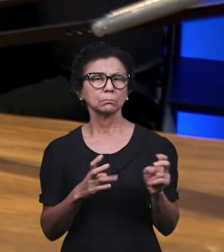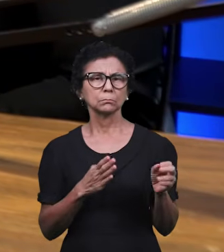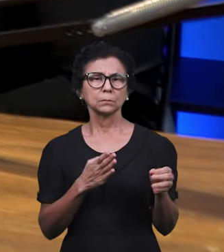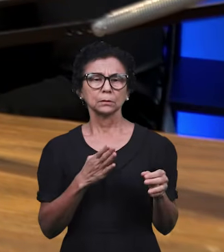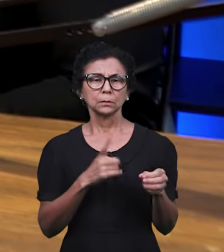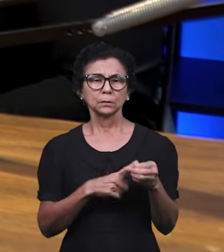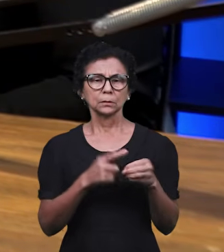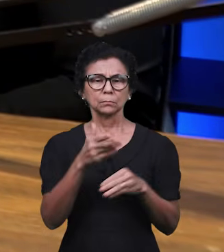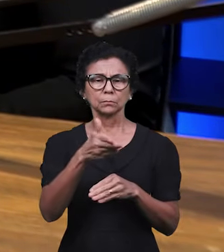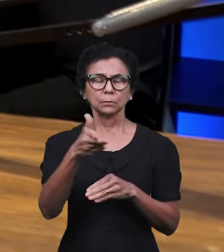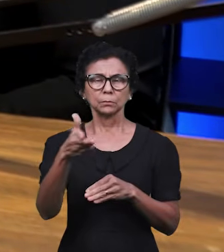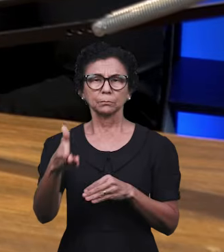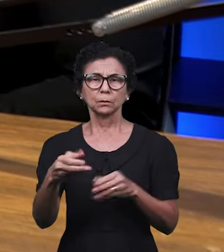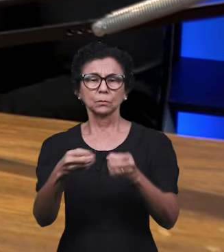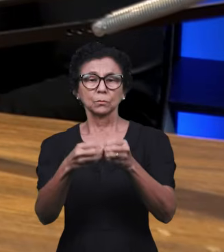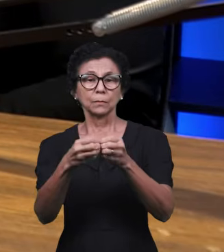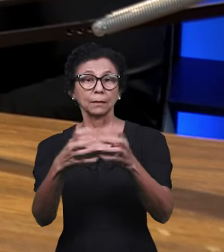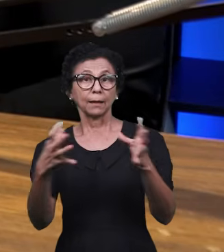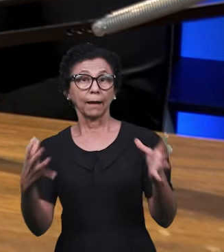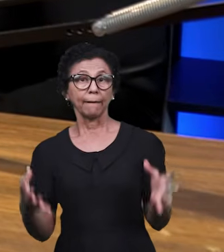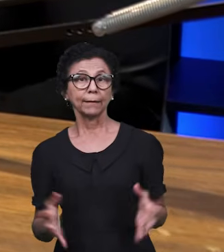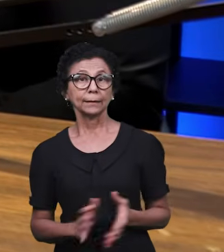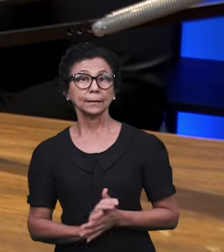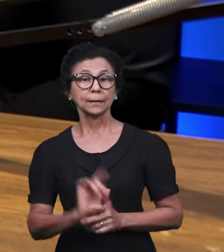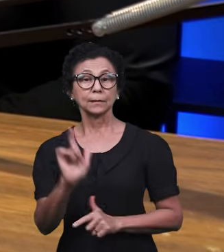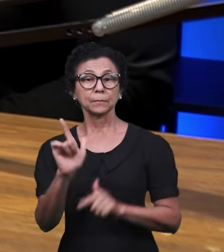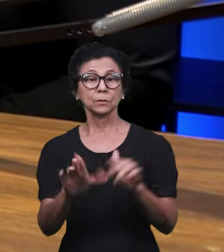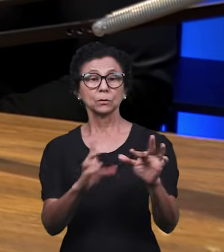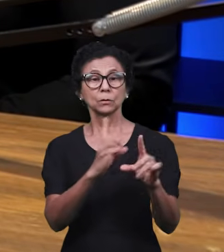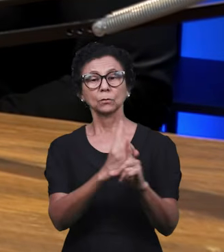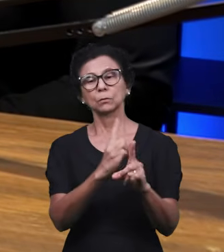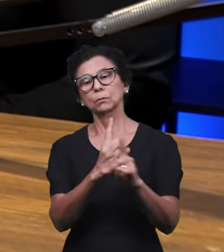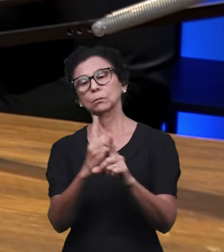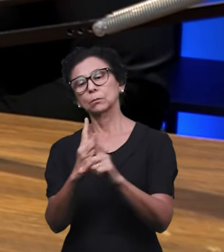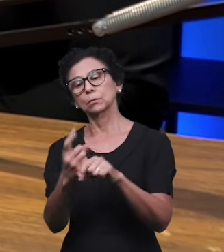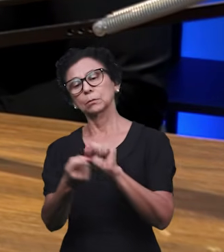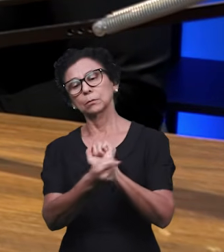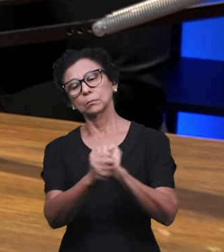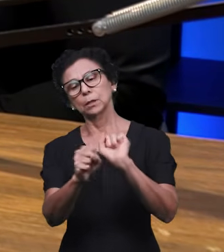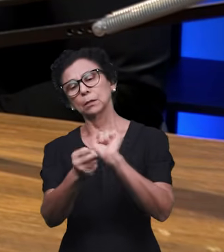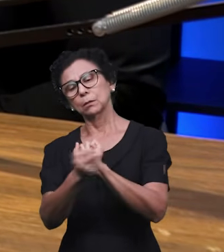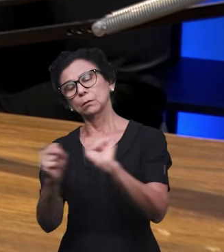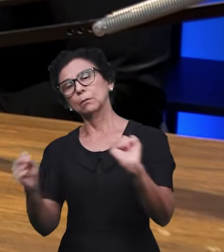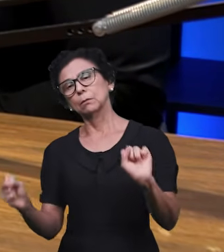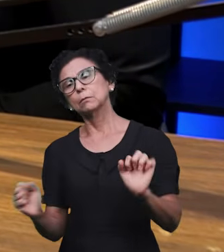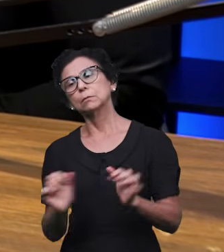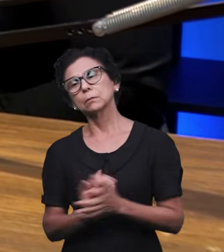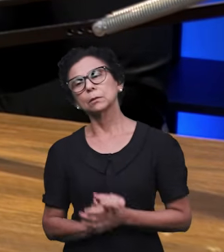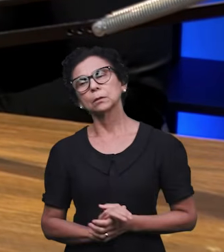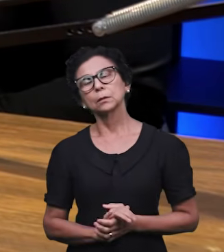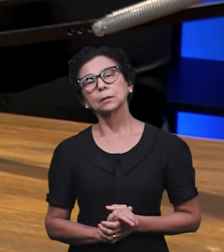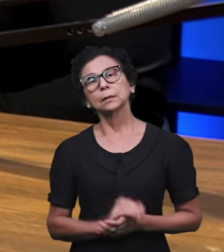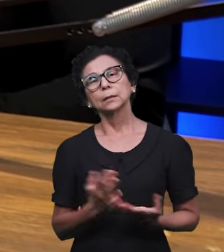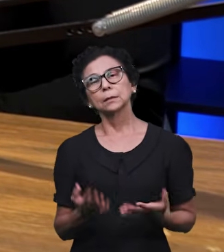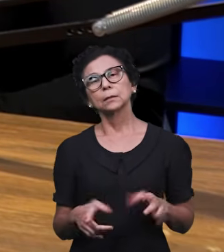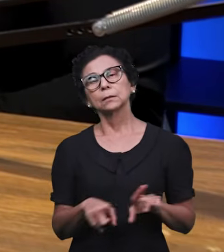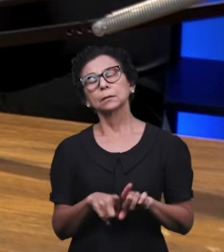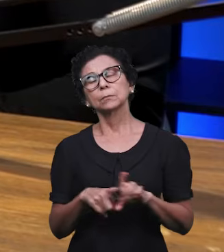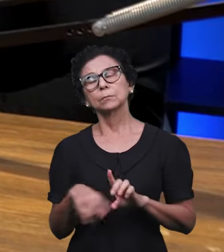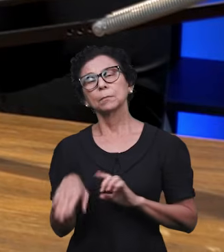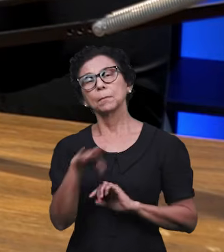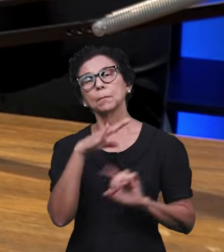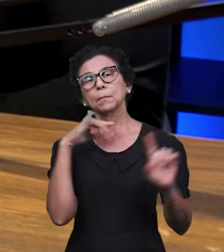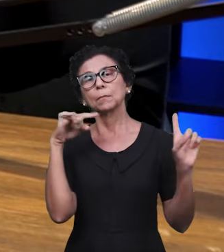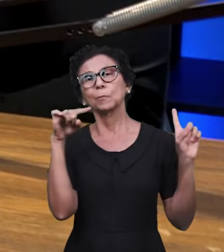Jesus efetuou, né? As pessoas que ele encontrou e ele libertou, e nós vemos isso em especial na sua morte, né? Na